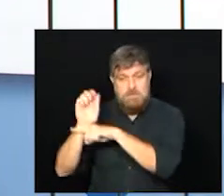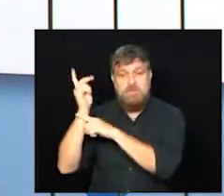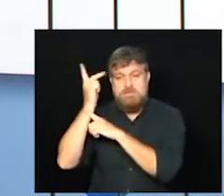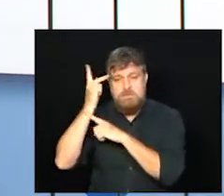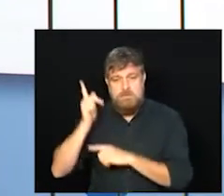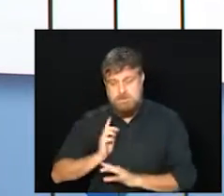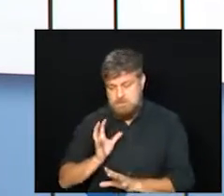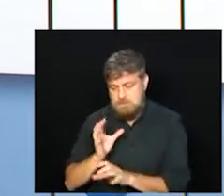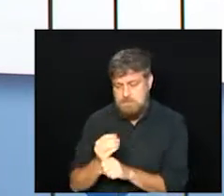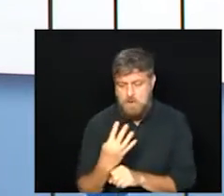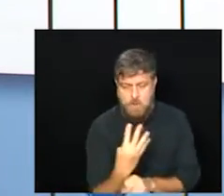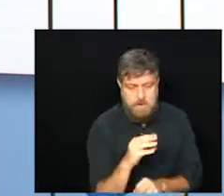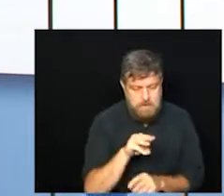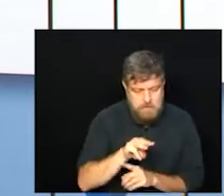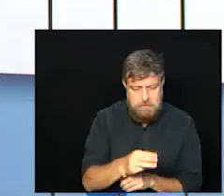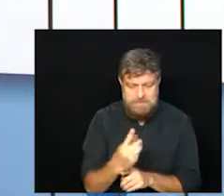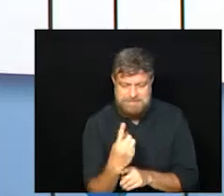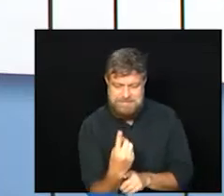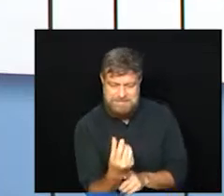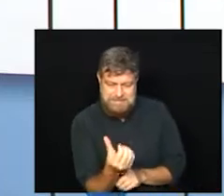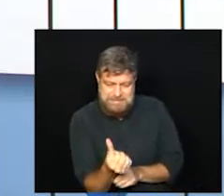são